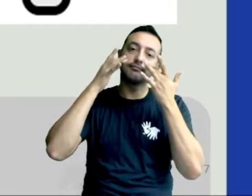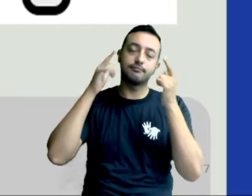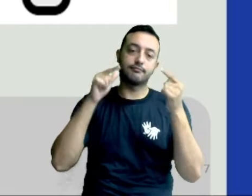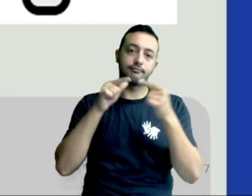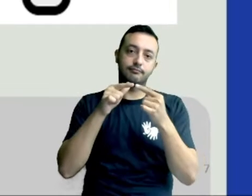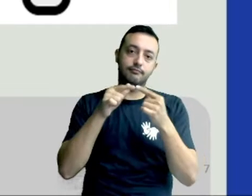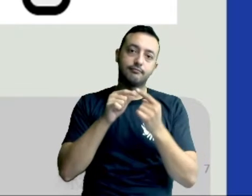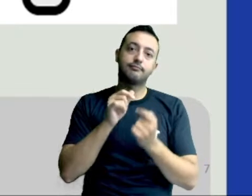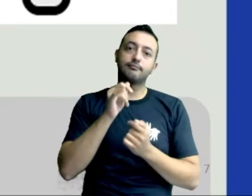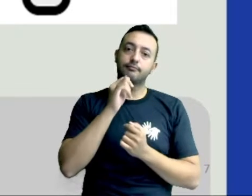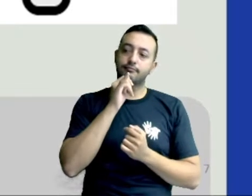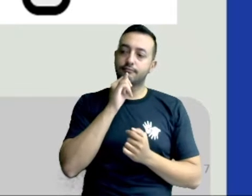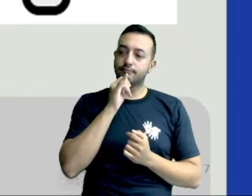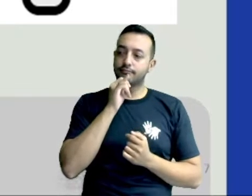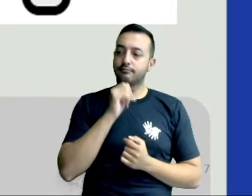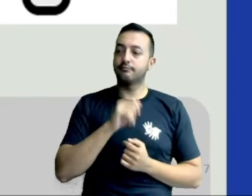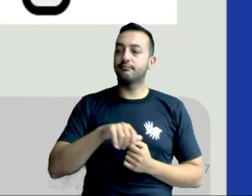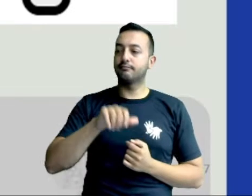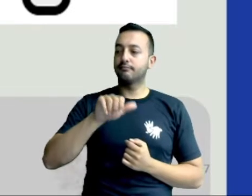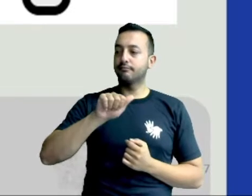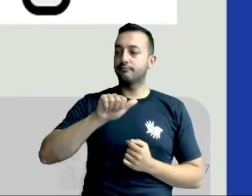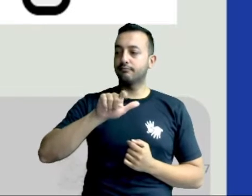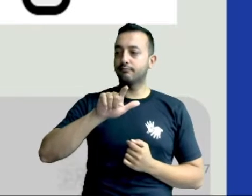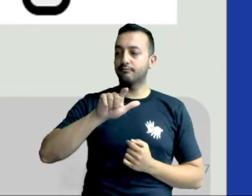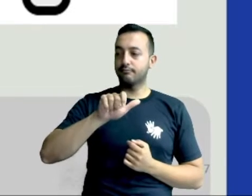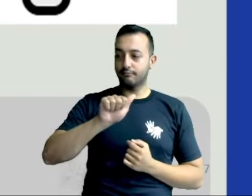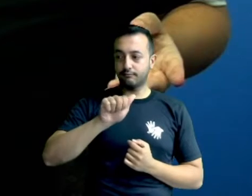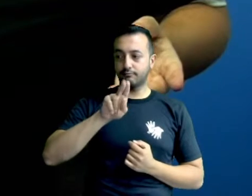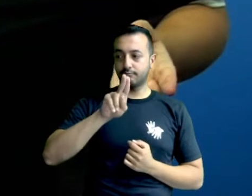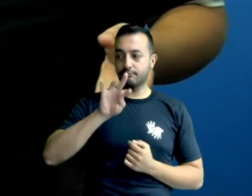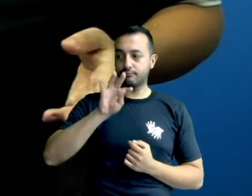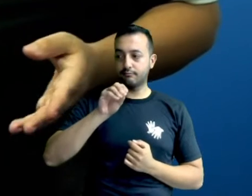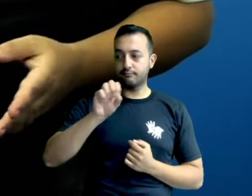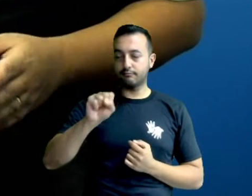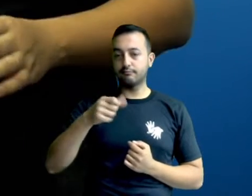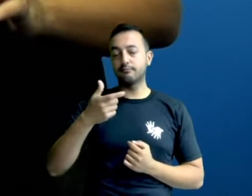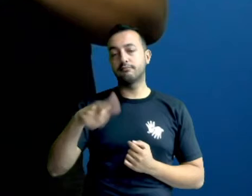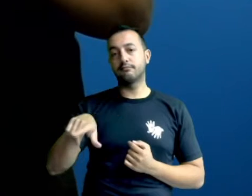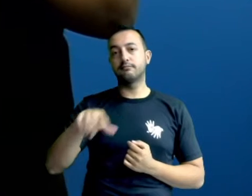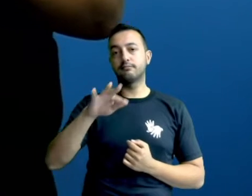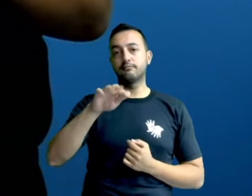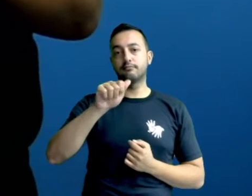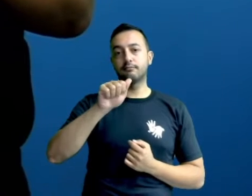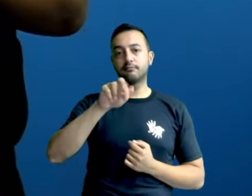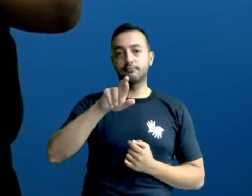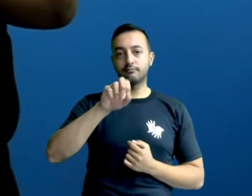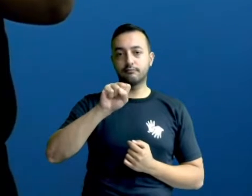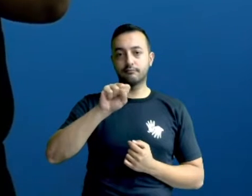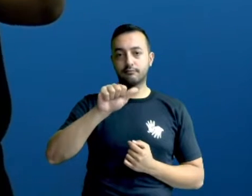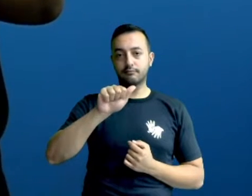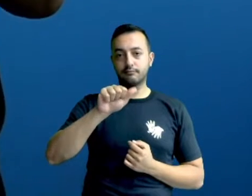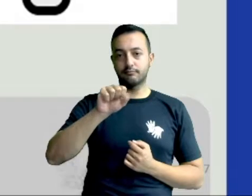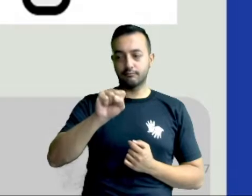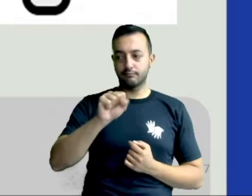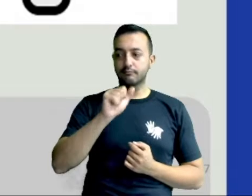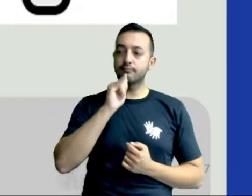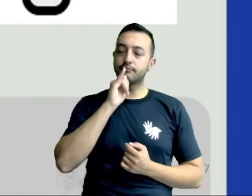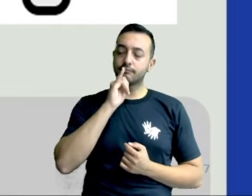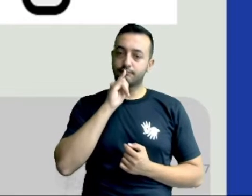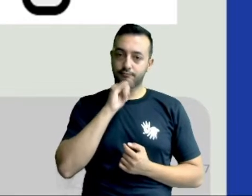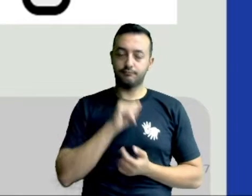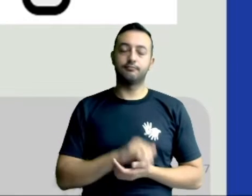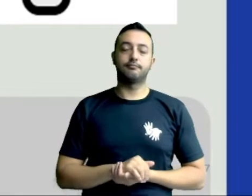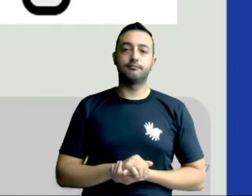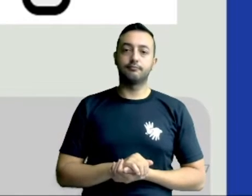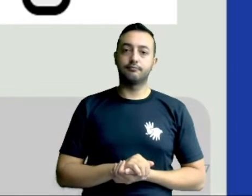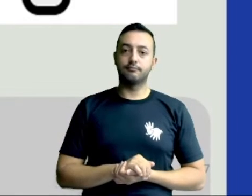exemplo, os autos e as farsas, tá bom? Vou dar um exemplo agora para vocês de um poema